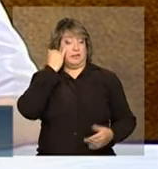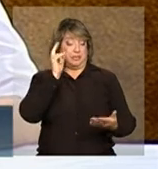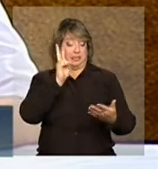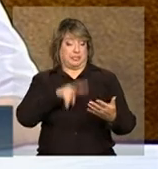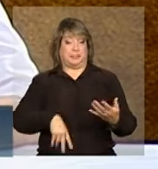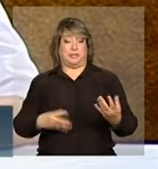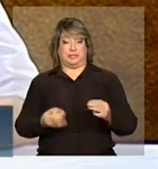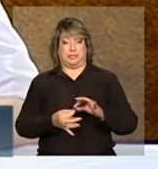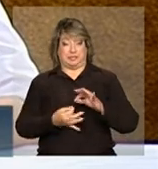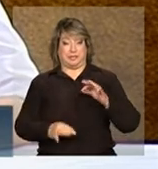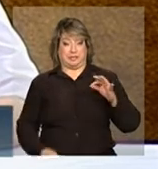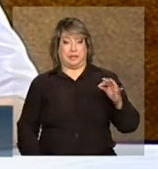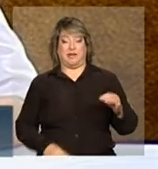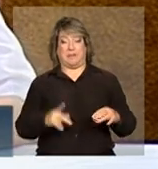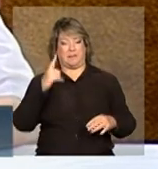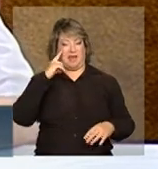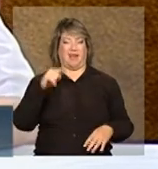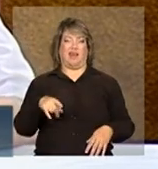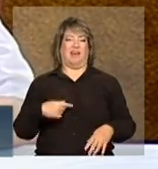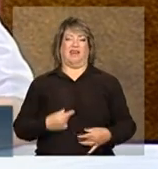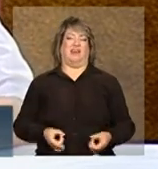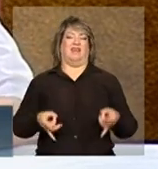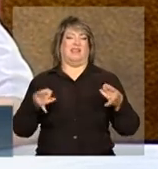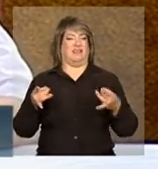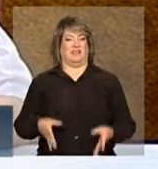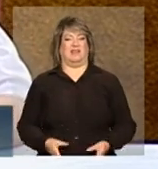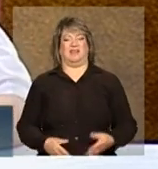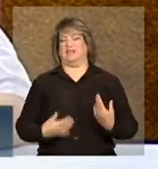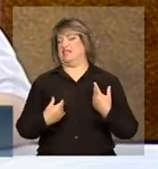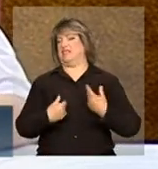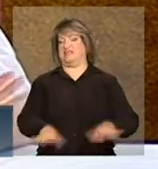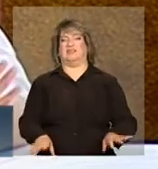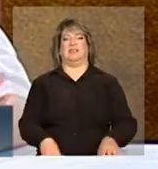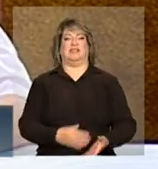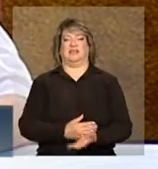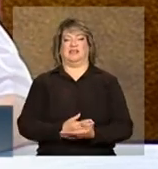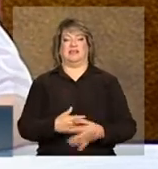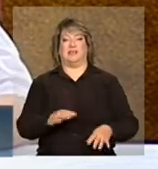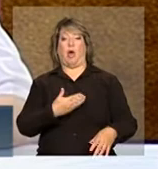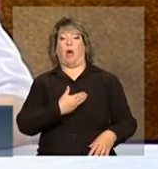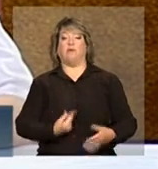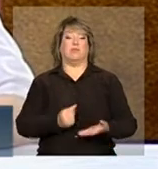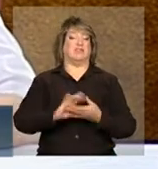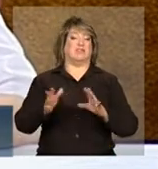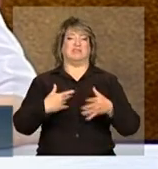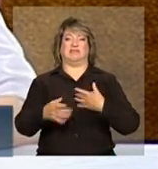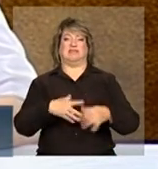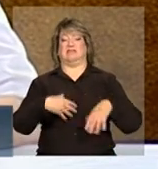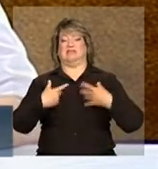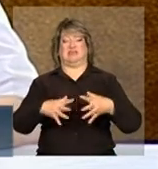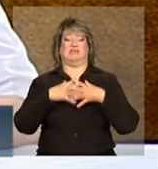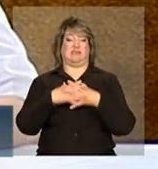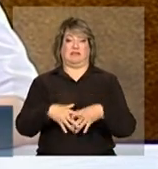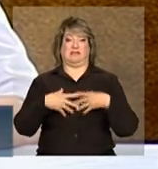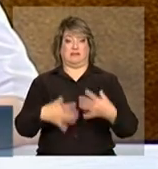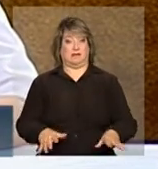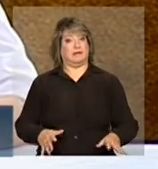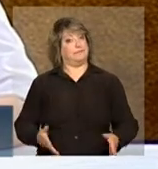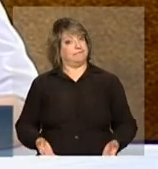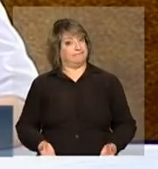né? E a gente fala assim, não, eu acho que eu vou desistir, nem quero saber onde é que o governo está aplicando o recurso, porque isso aqui está complicado